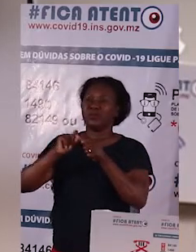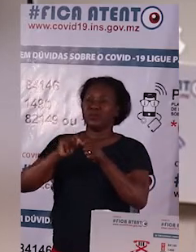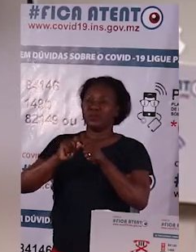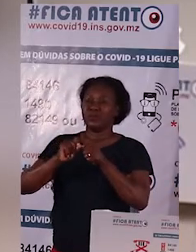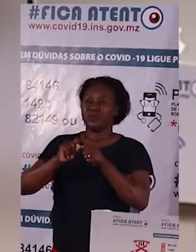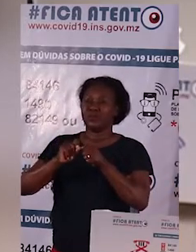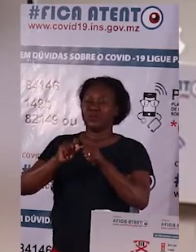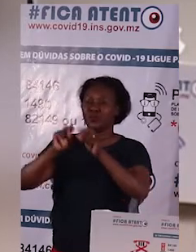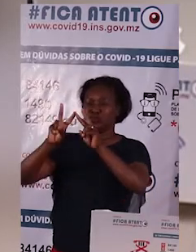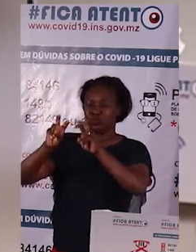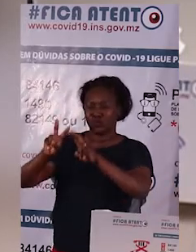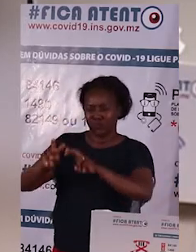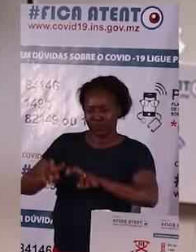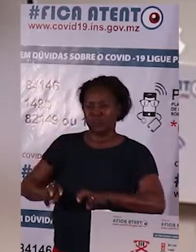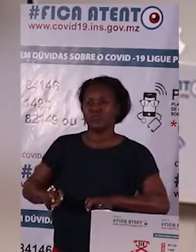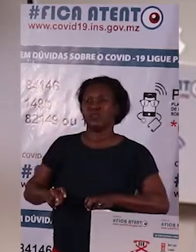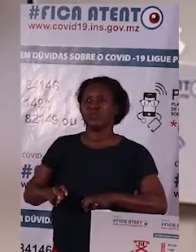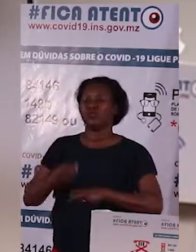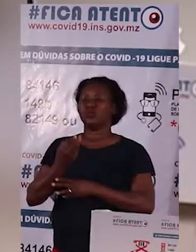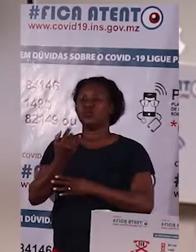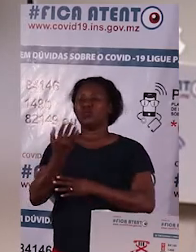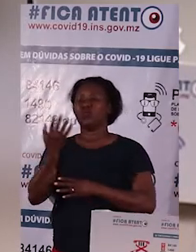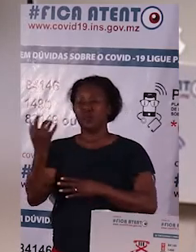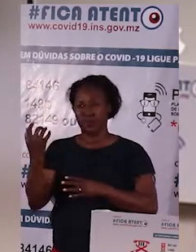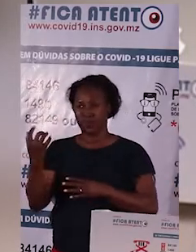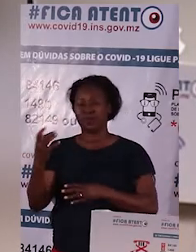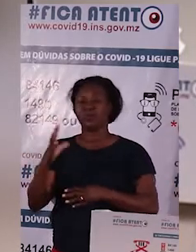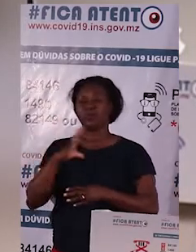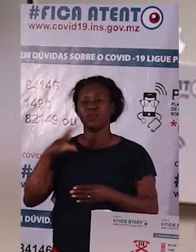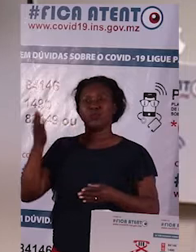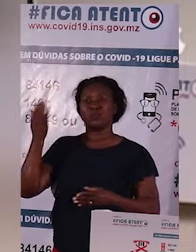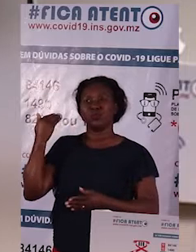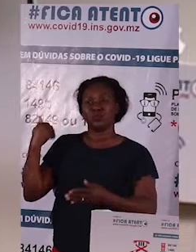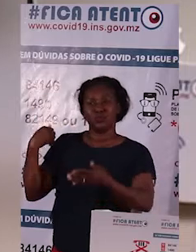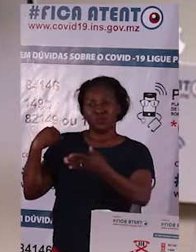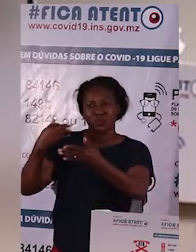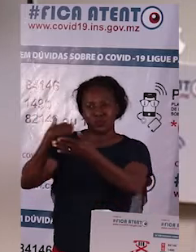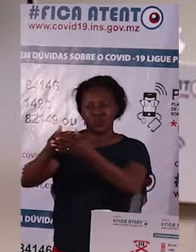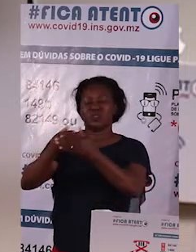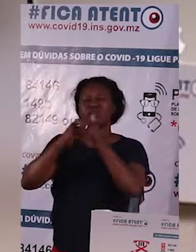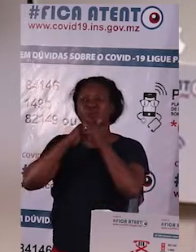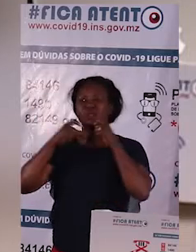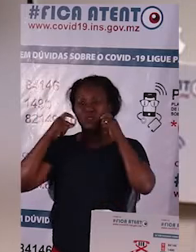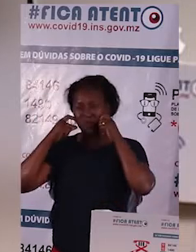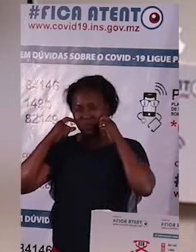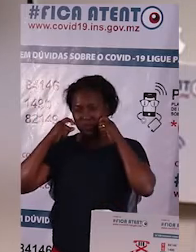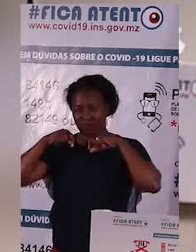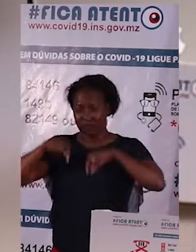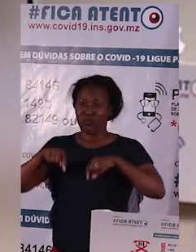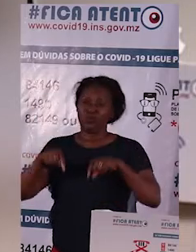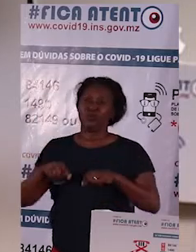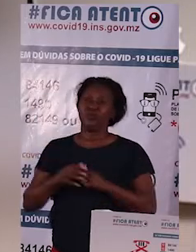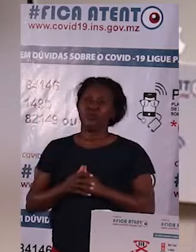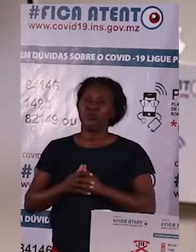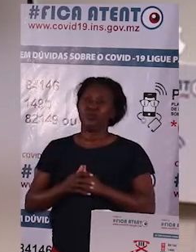uma revisão dos dados cumulativos desde o início da epidemia em Moçambique até hoje.